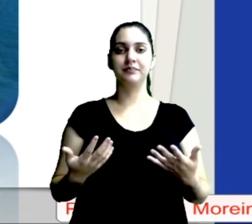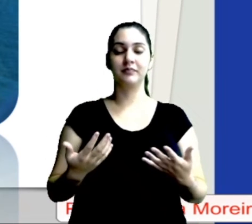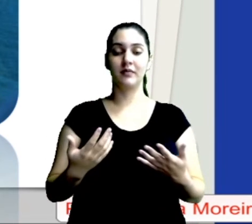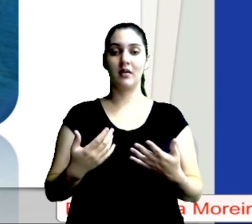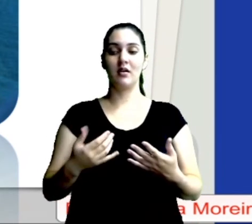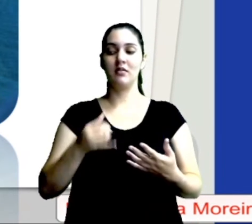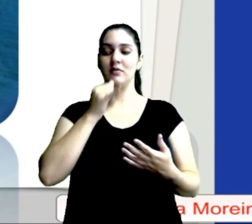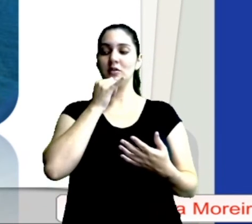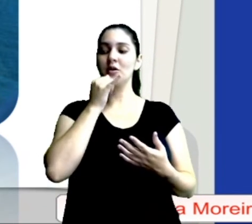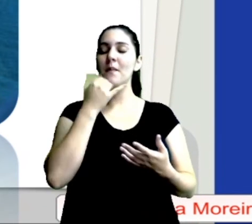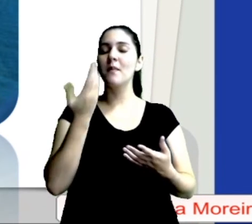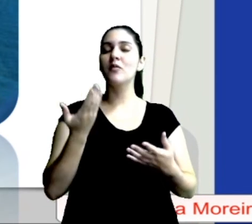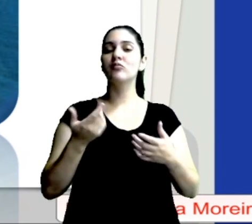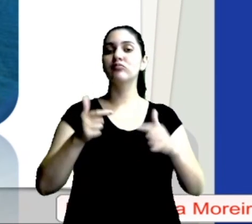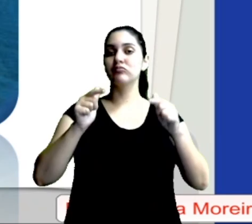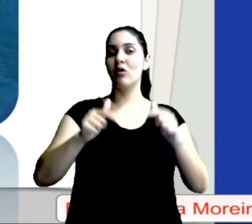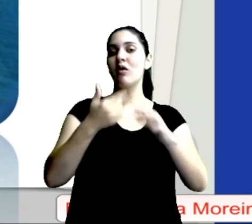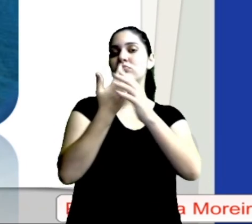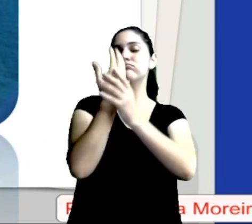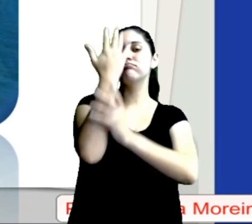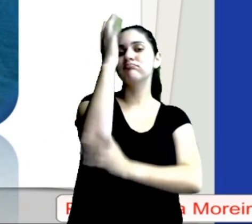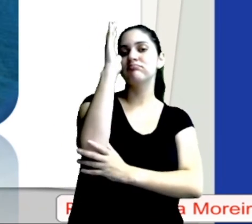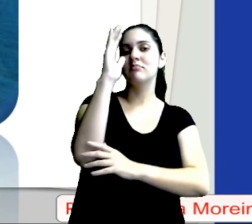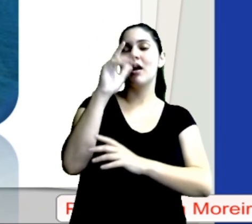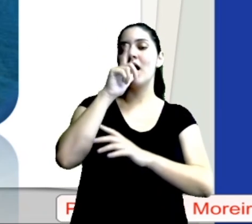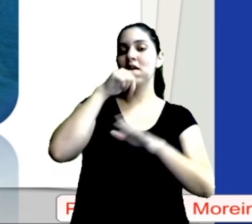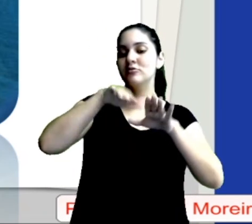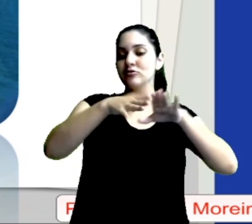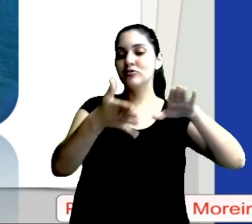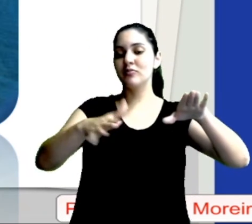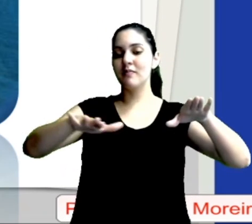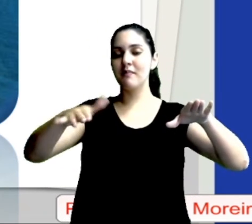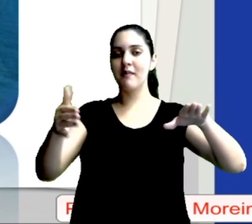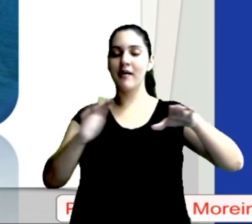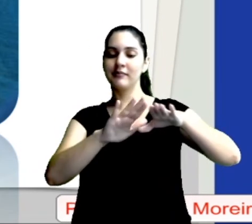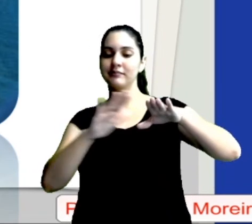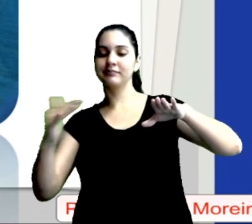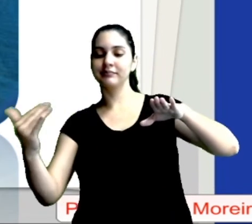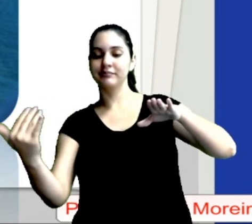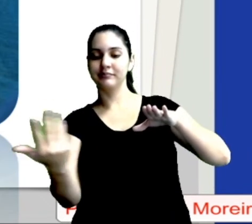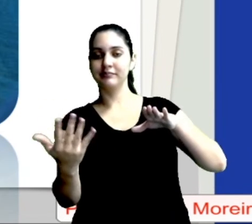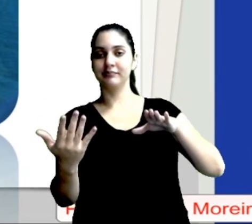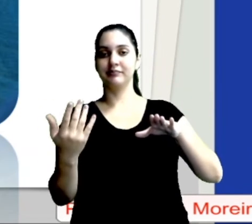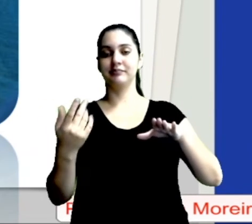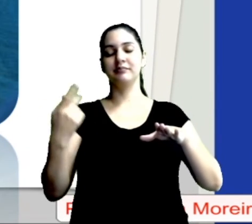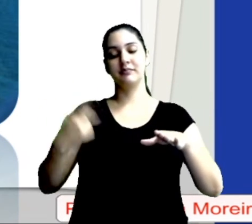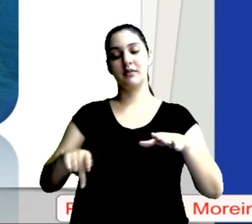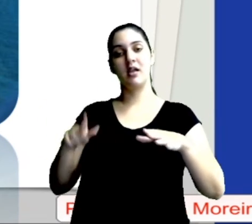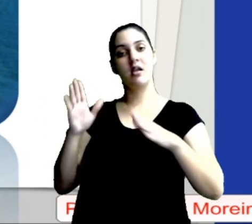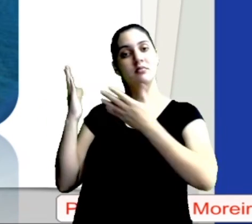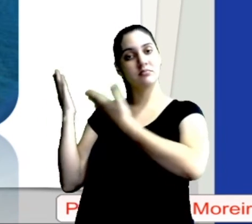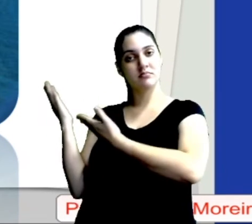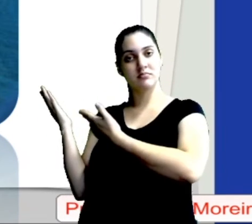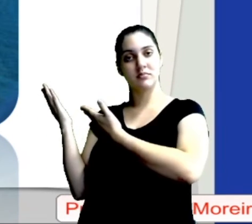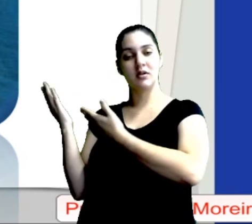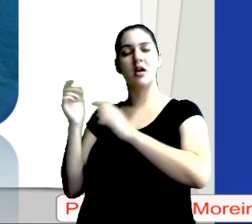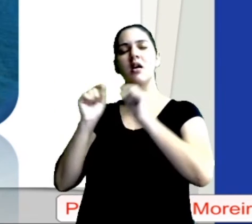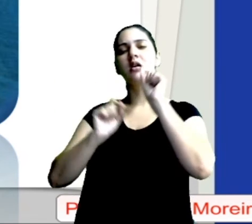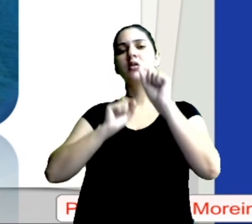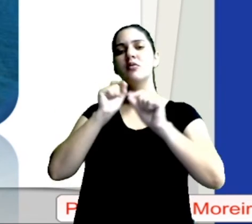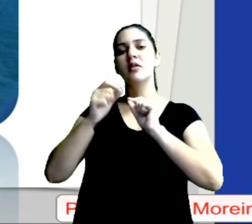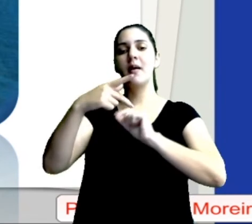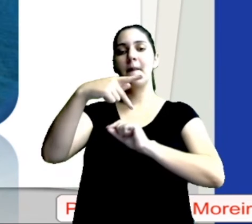o braço para o mar, né, que uma parte da esquina do mar, digamos assim, aqui isso aí no caso seria